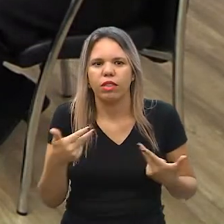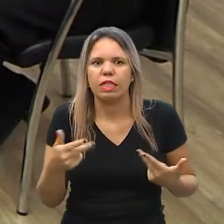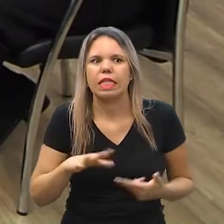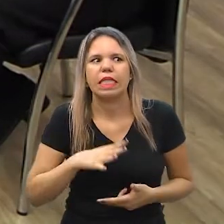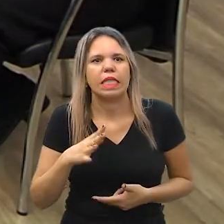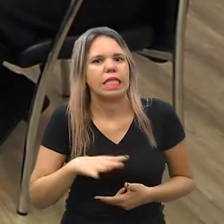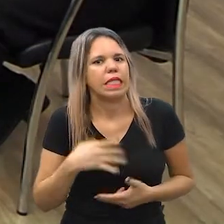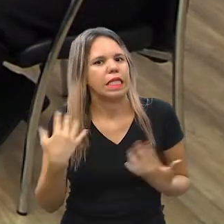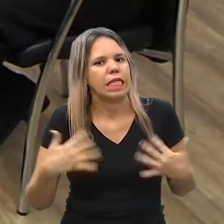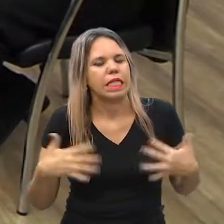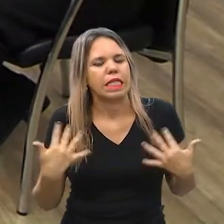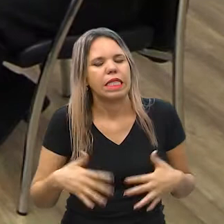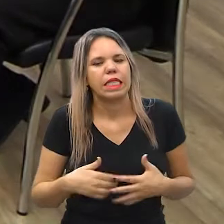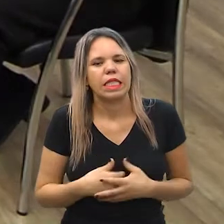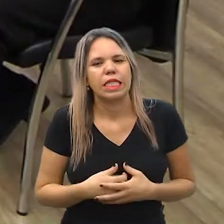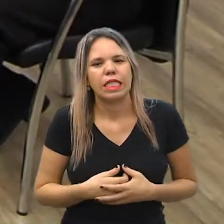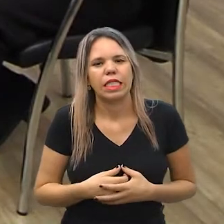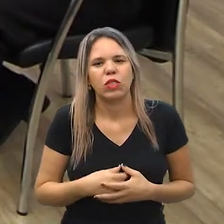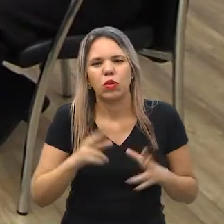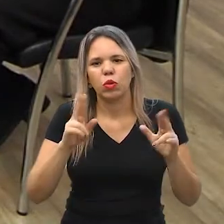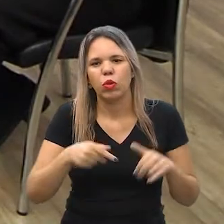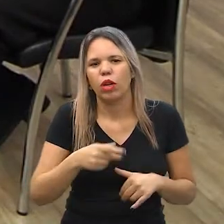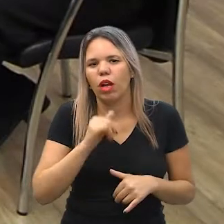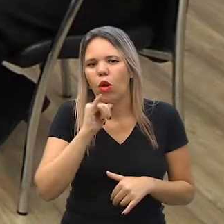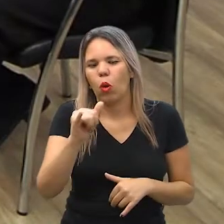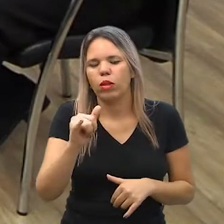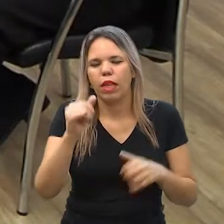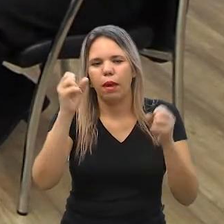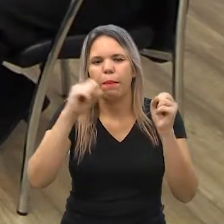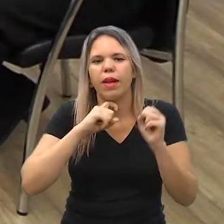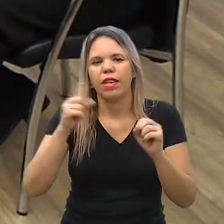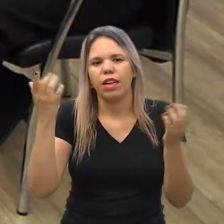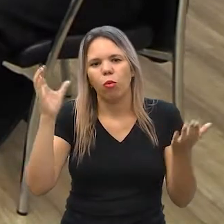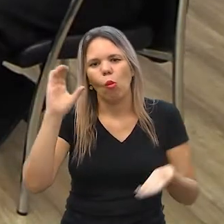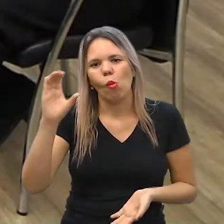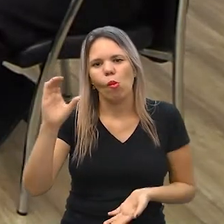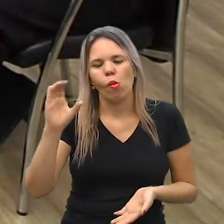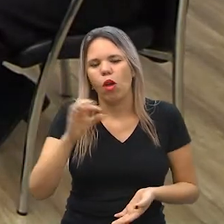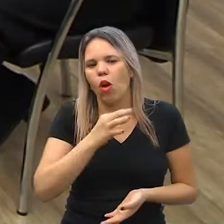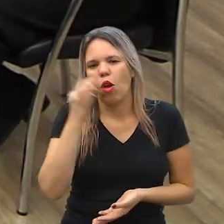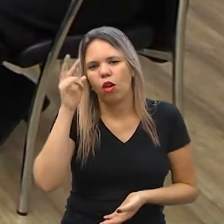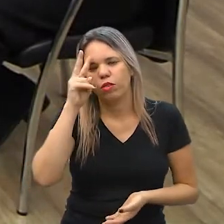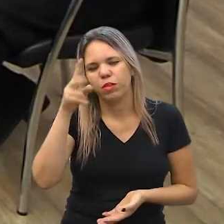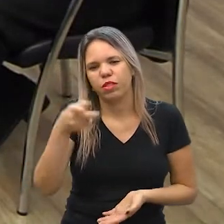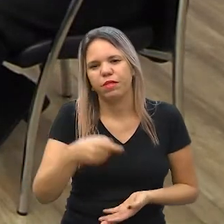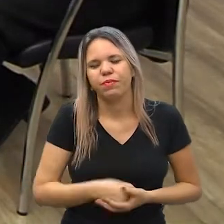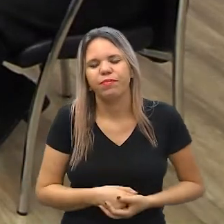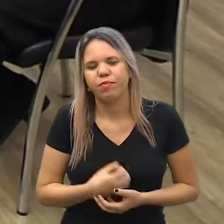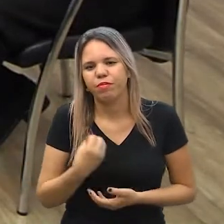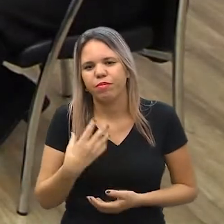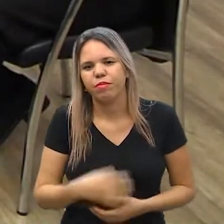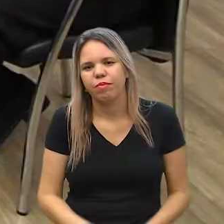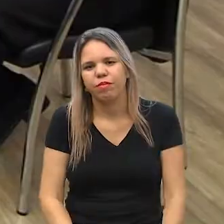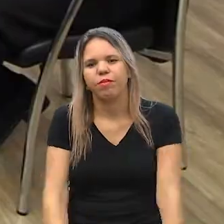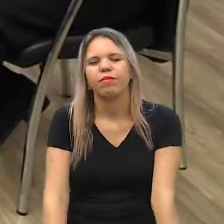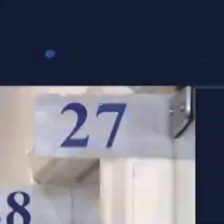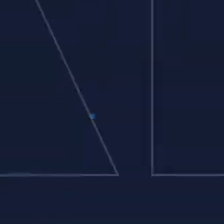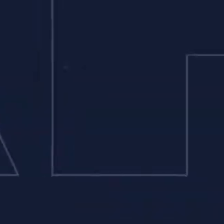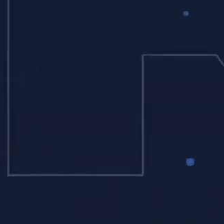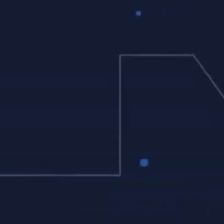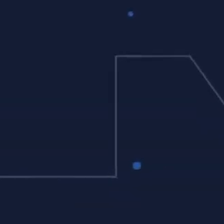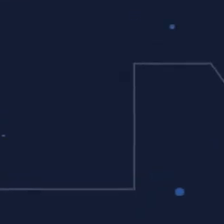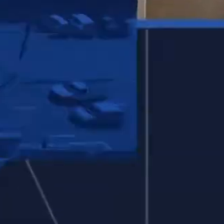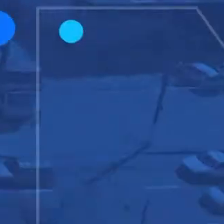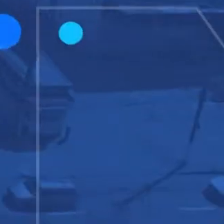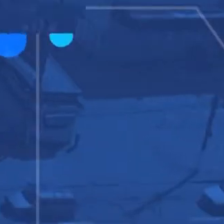foi uma aventura e tanto, Foi uma grande aventura. Tá aí, eu nunca contei pra ninguém, tá aí. Pronto, tá olha aí, aí. Ótima história, muito boa.